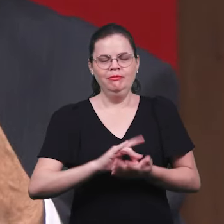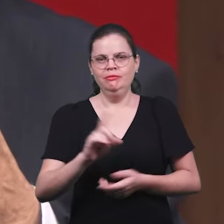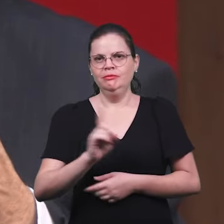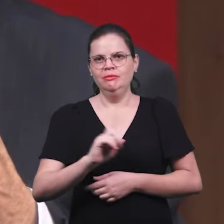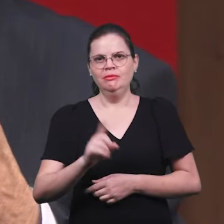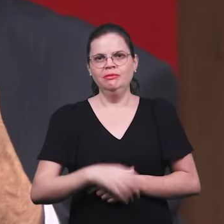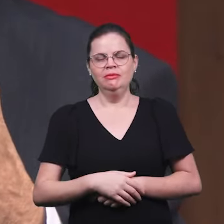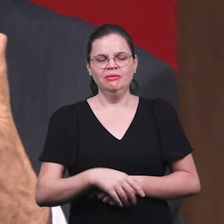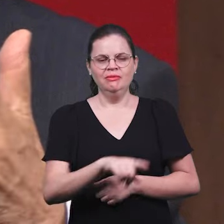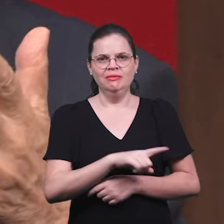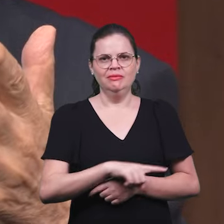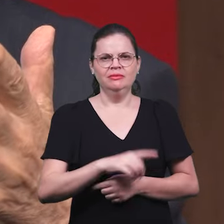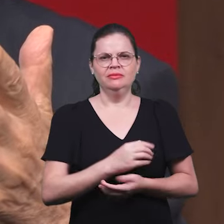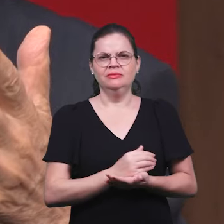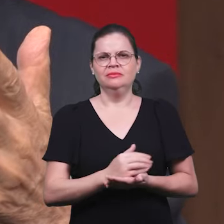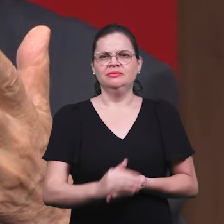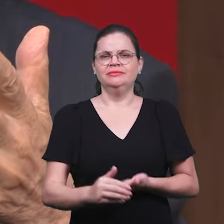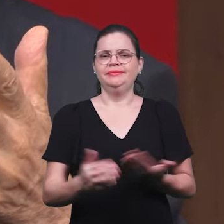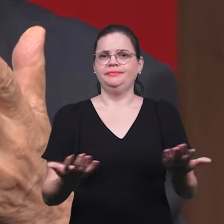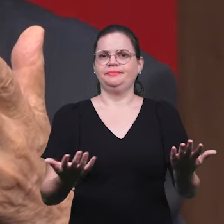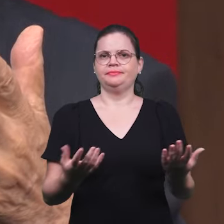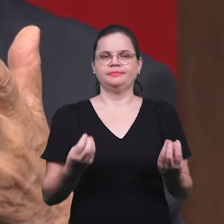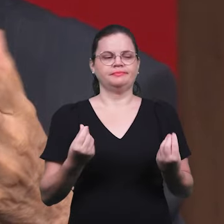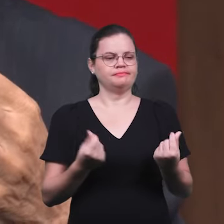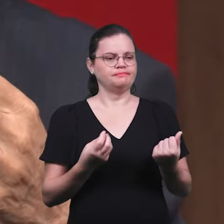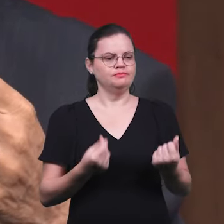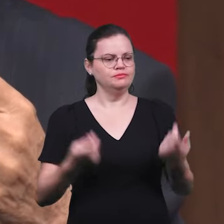eles começaram a sentir a falta do ver.